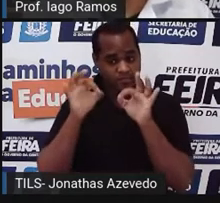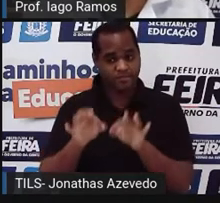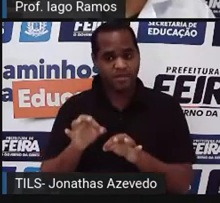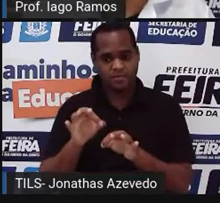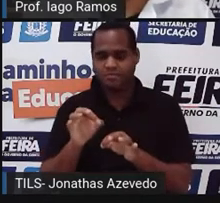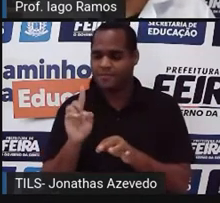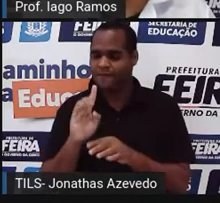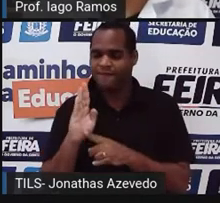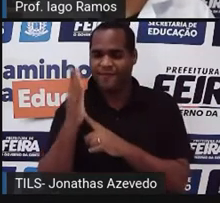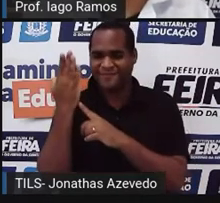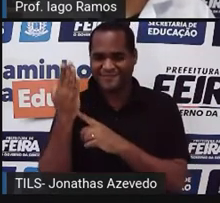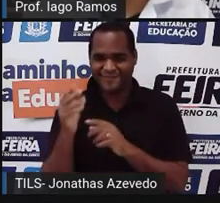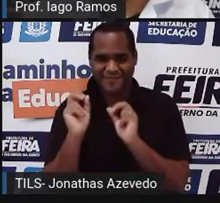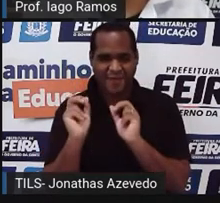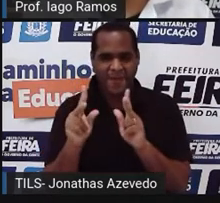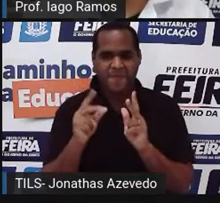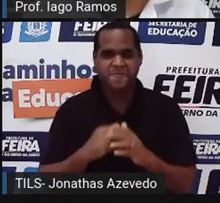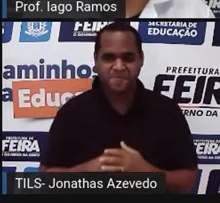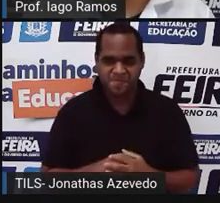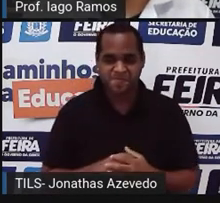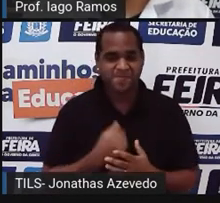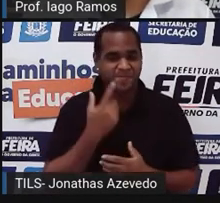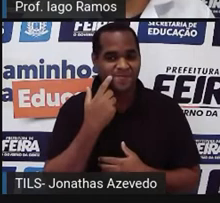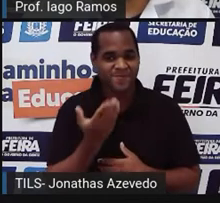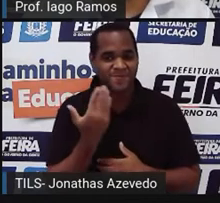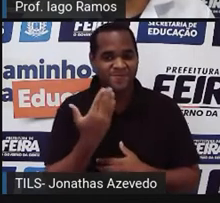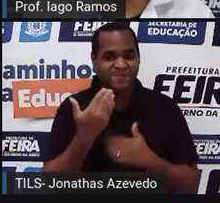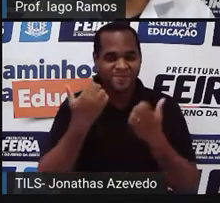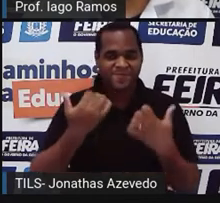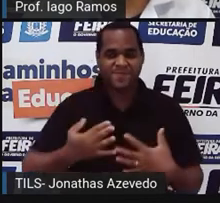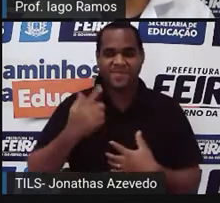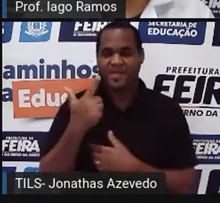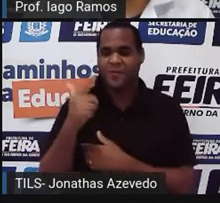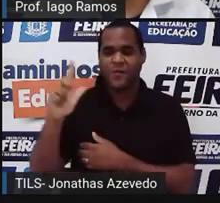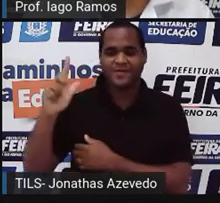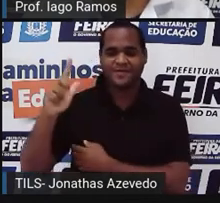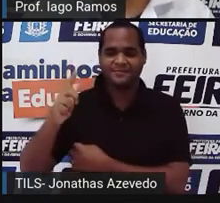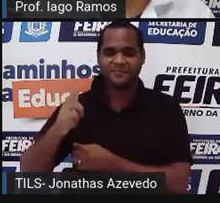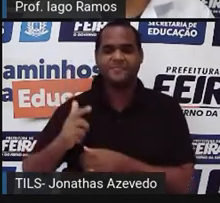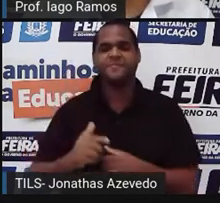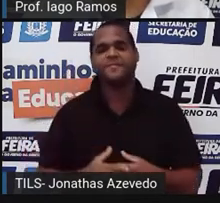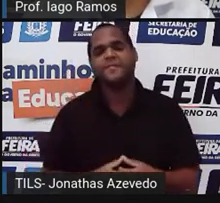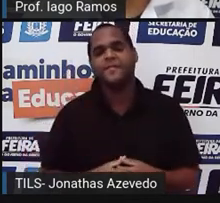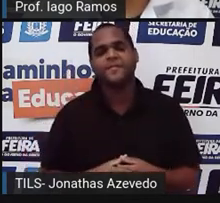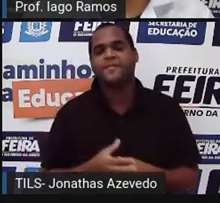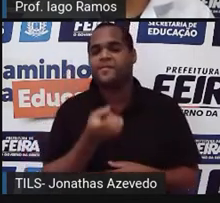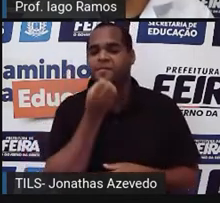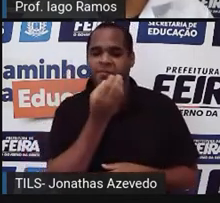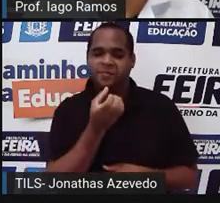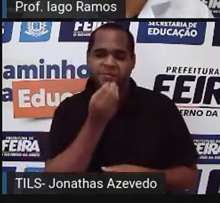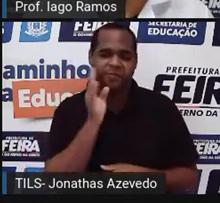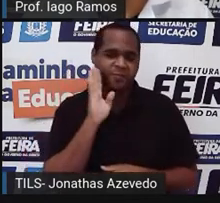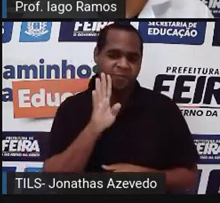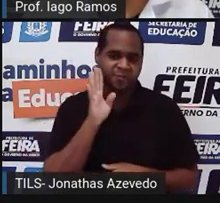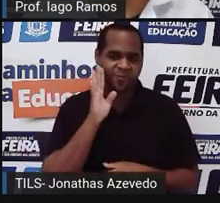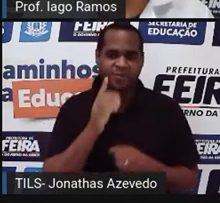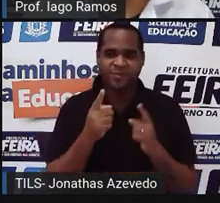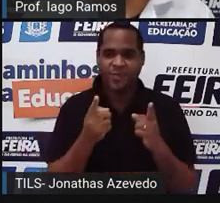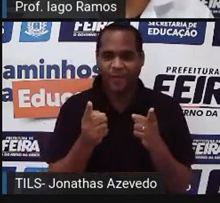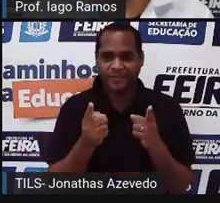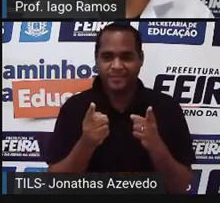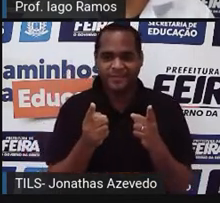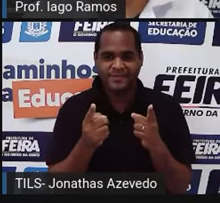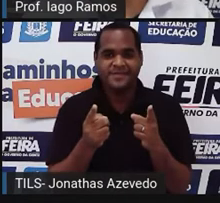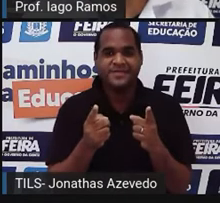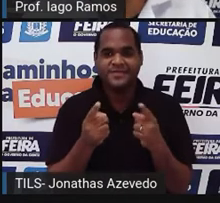falsa. Ok? Então, vamos lá? Vamos para mais uma. E essa daqui é bacana, olha só. Essa daqui você